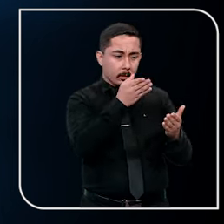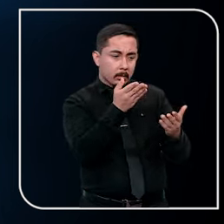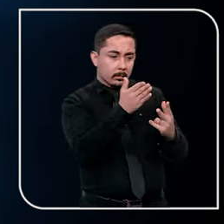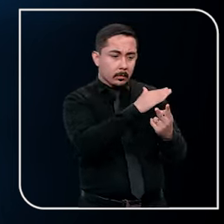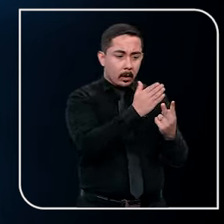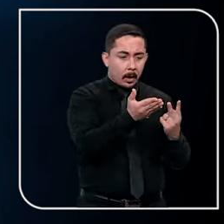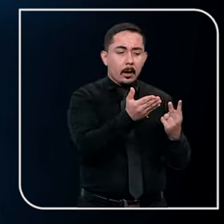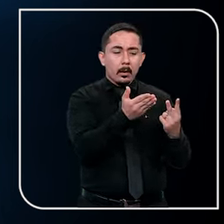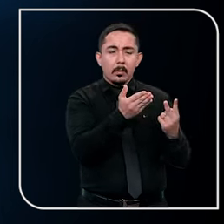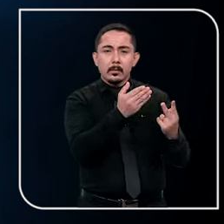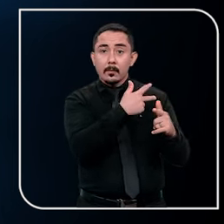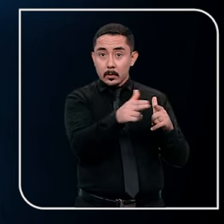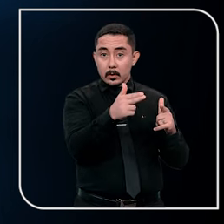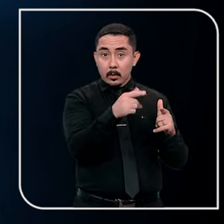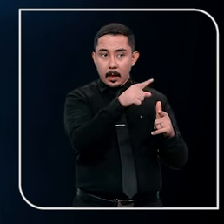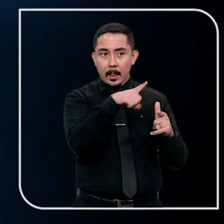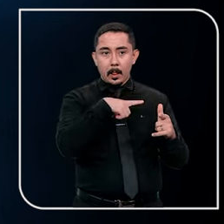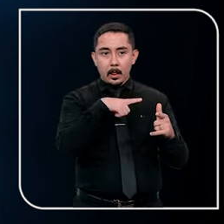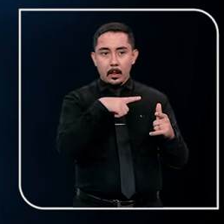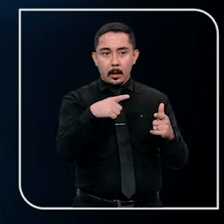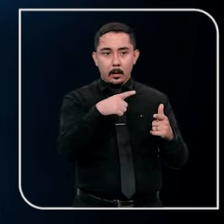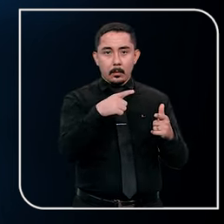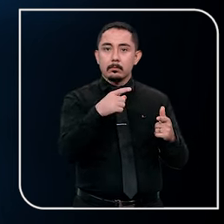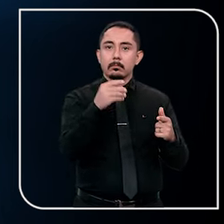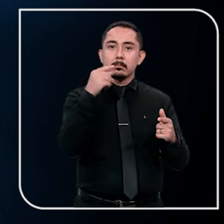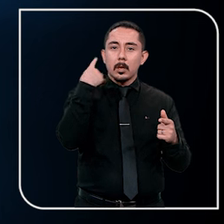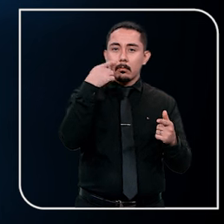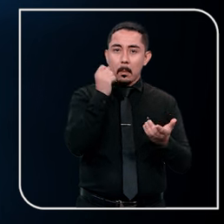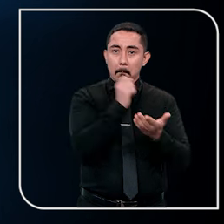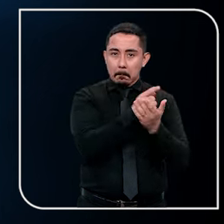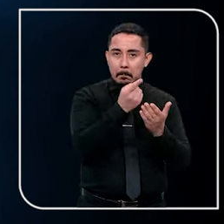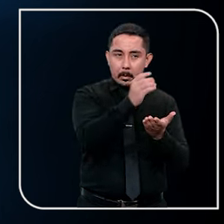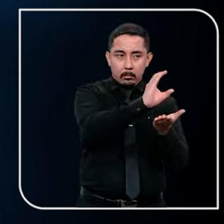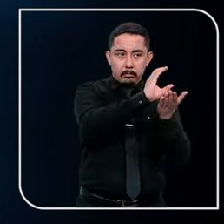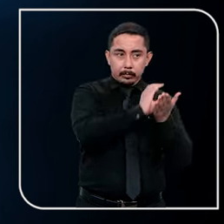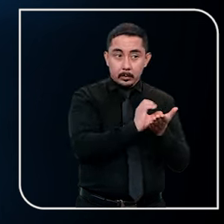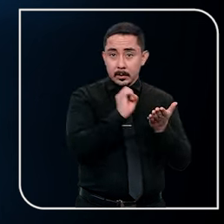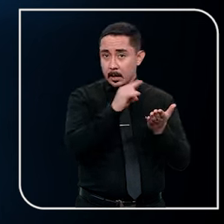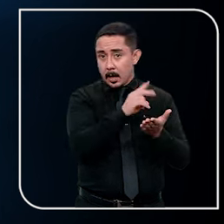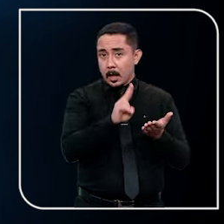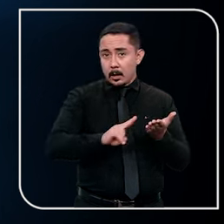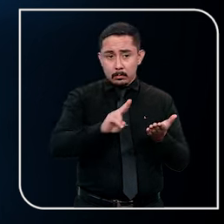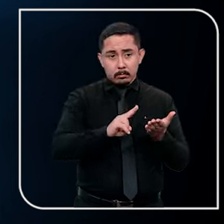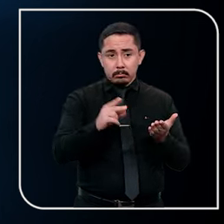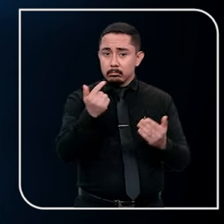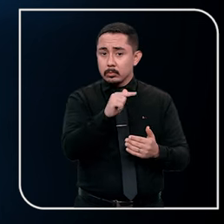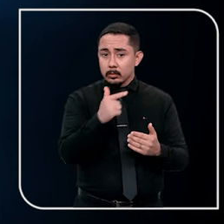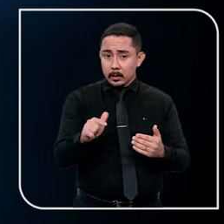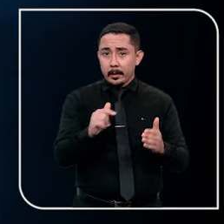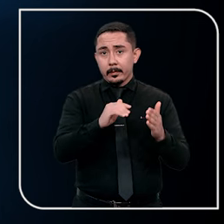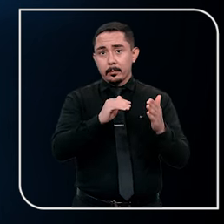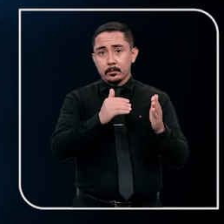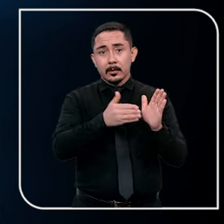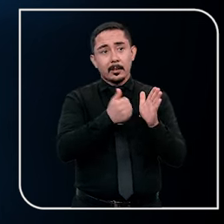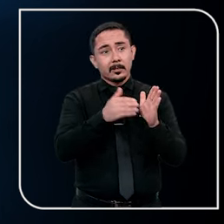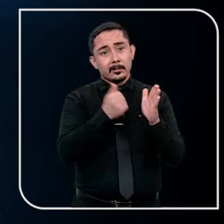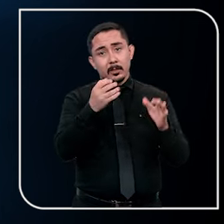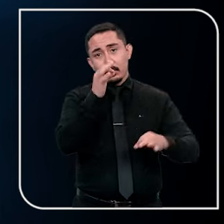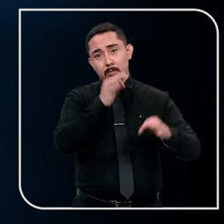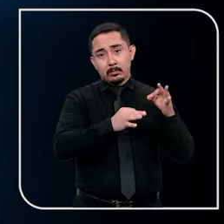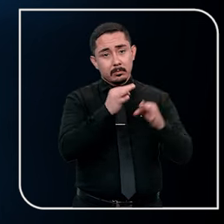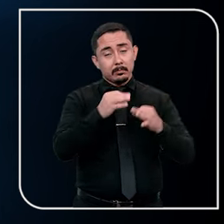vencedora não tem o direito de receber honorários de sucumbência se ele não precisou atuar em processo que foi